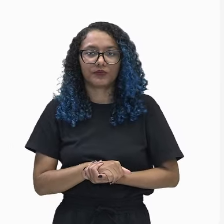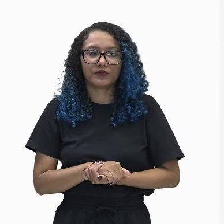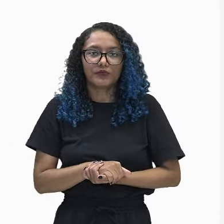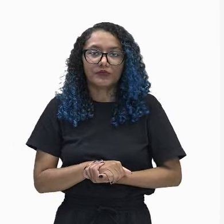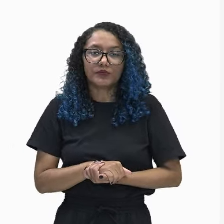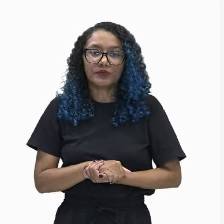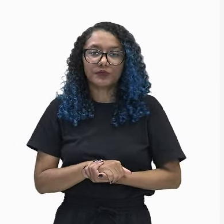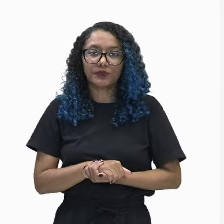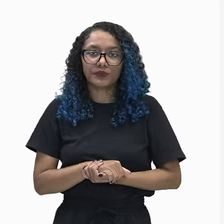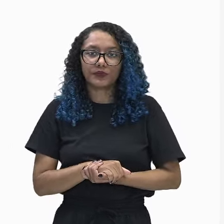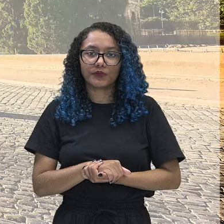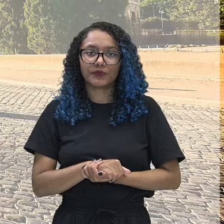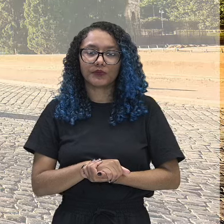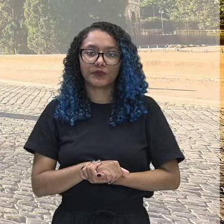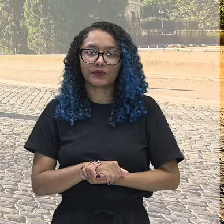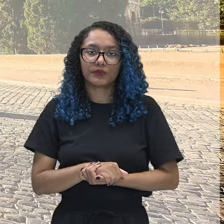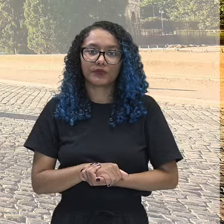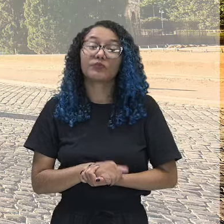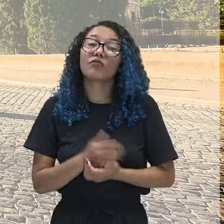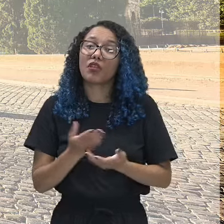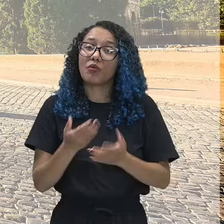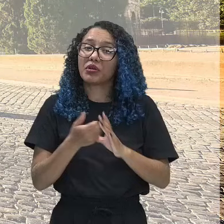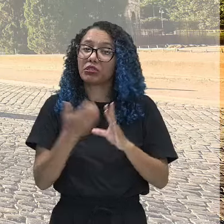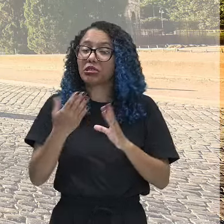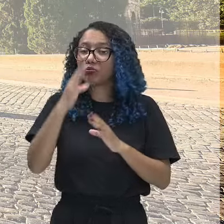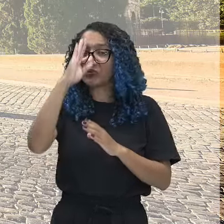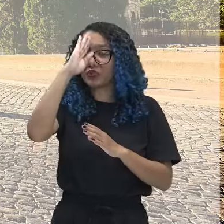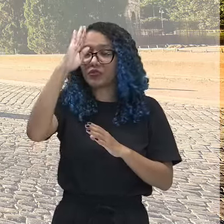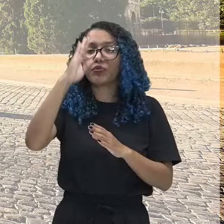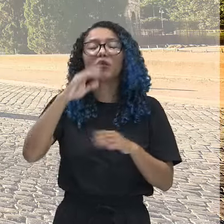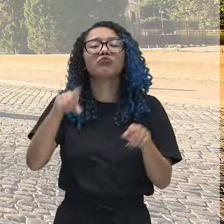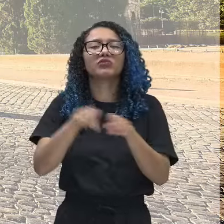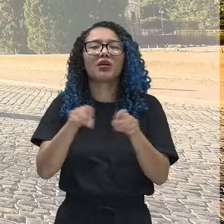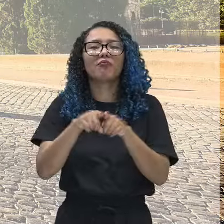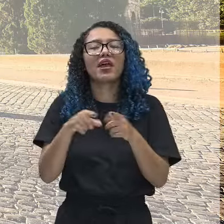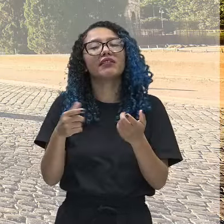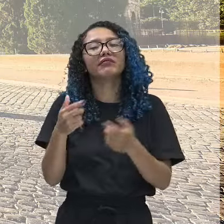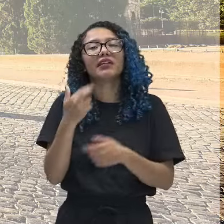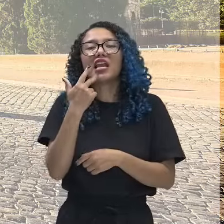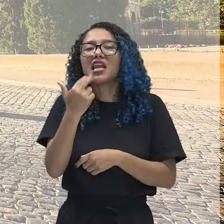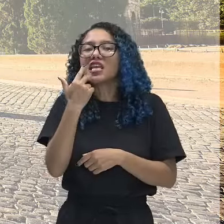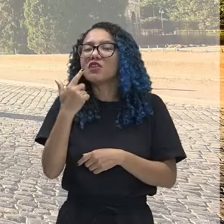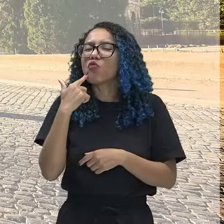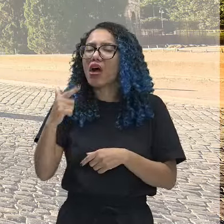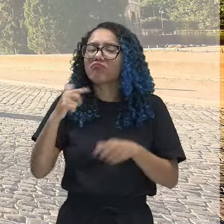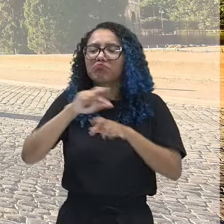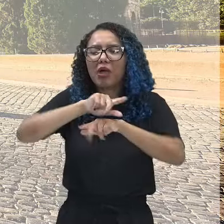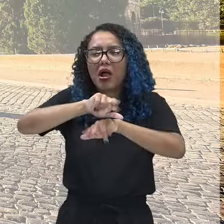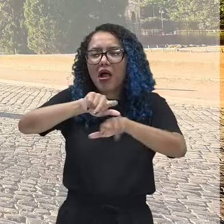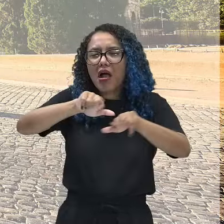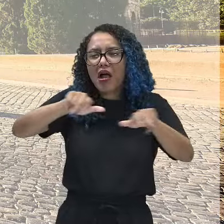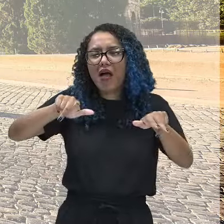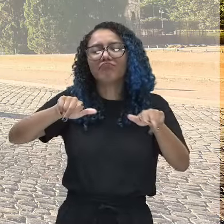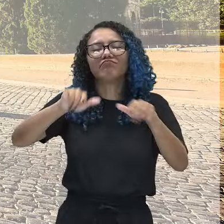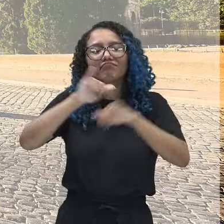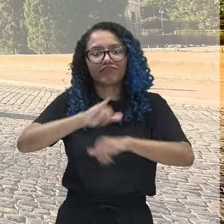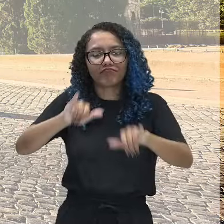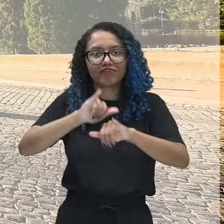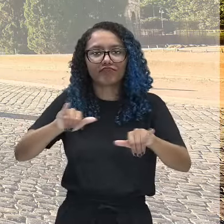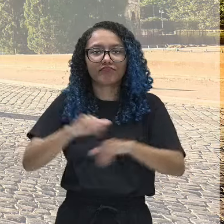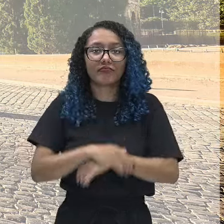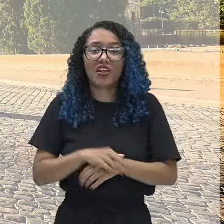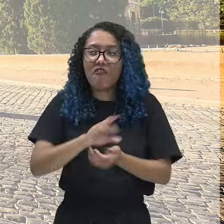fundamentais era a própria expansão do idioma. Inclusive, galera, muitos idiomas